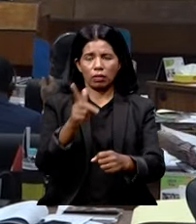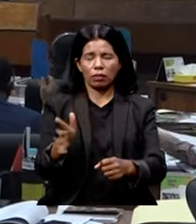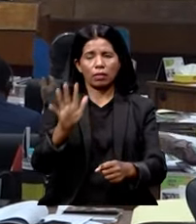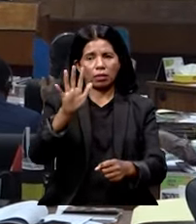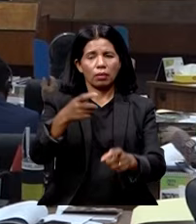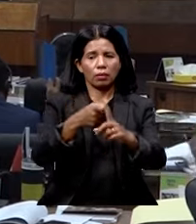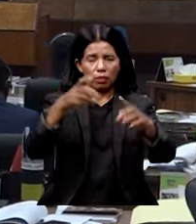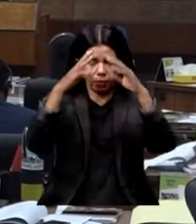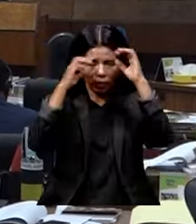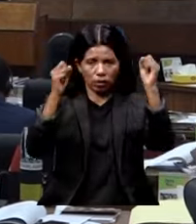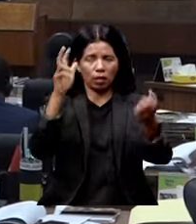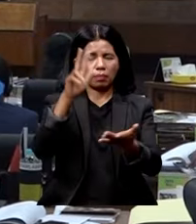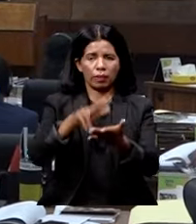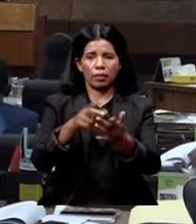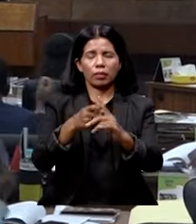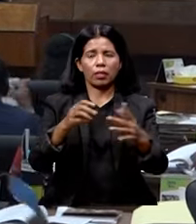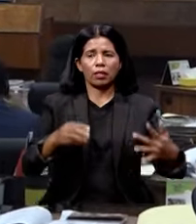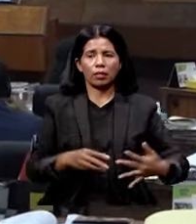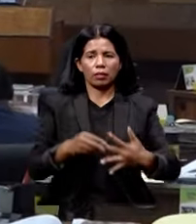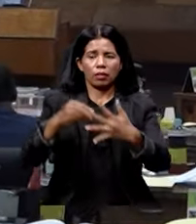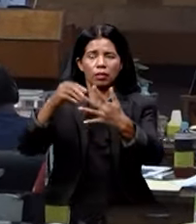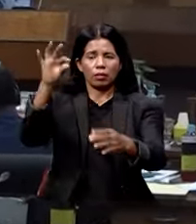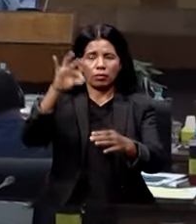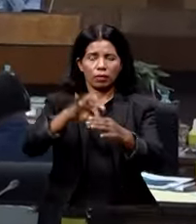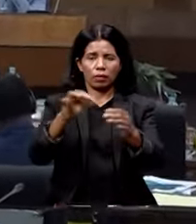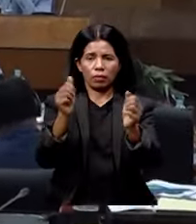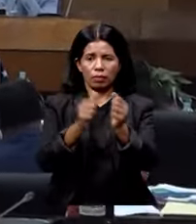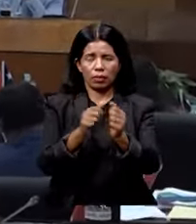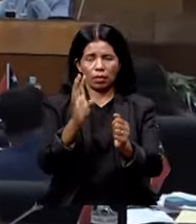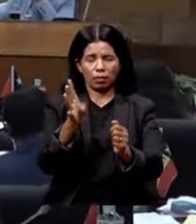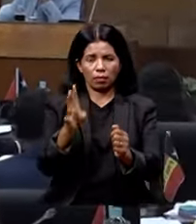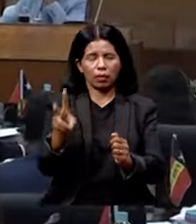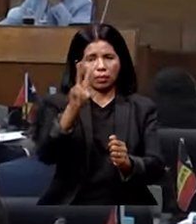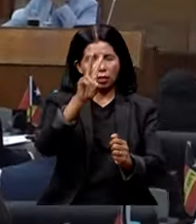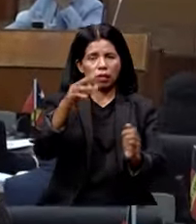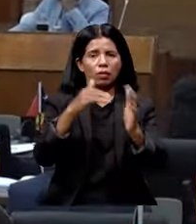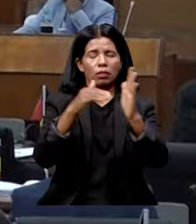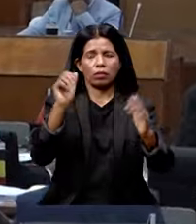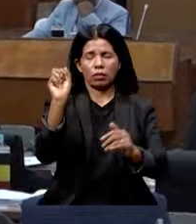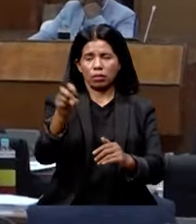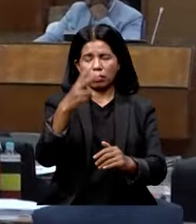presidência da República aprovado e a especialidade ou voto a favor da Tulo Rua, contra